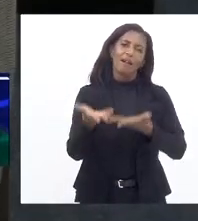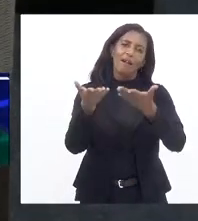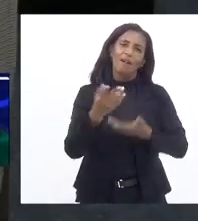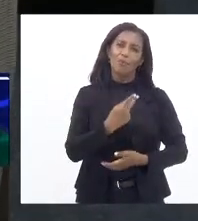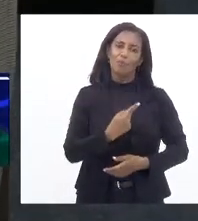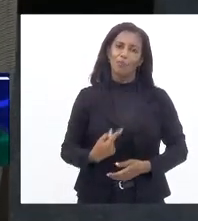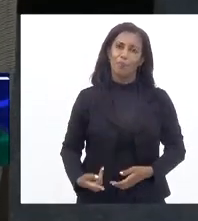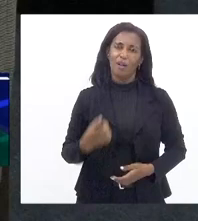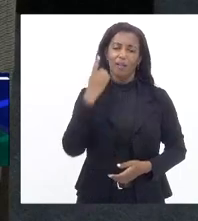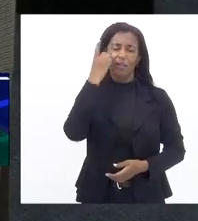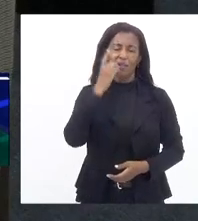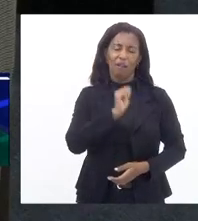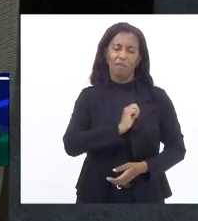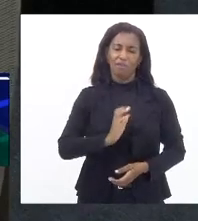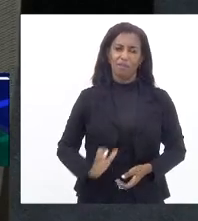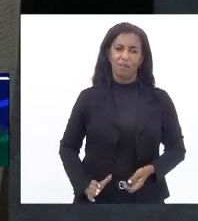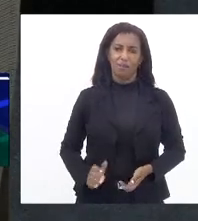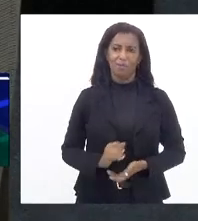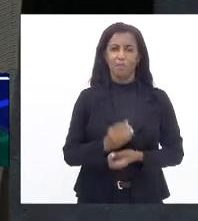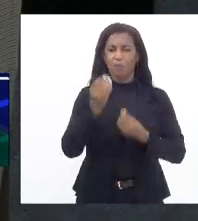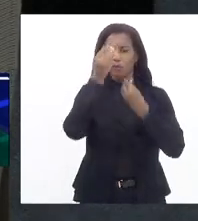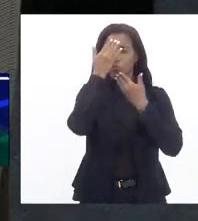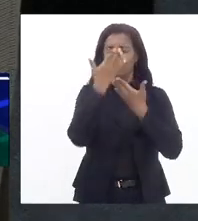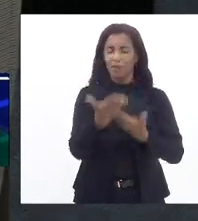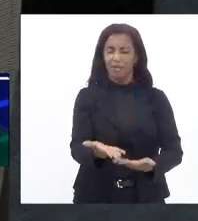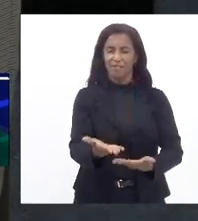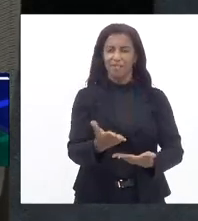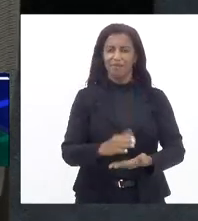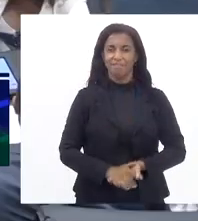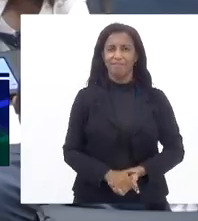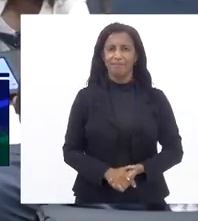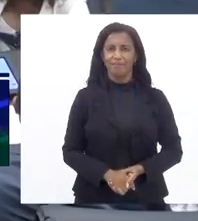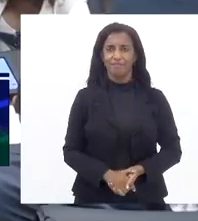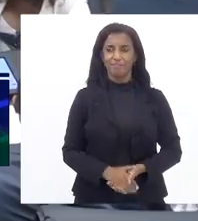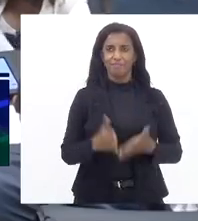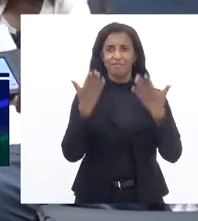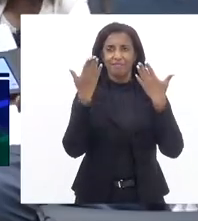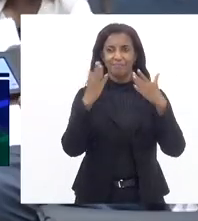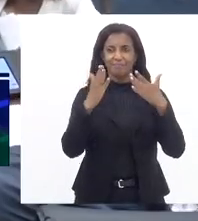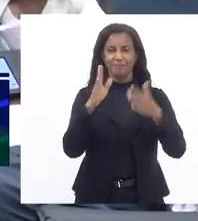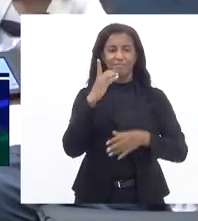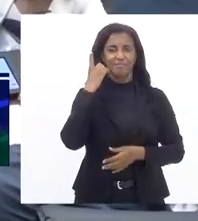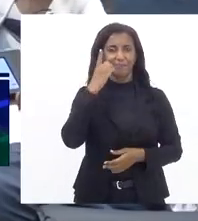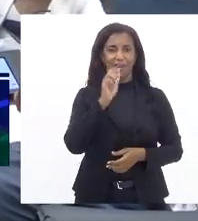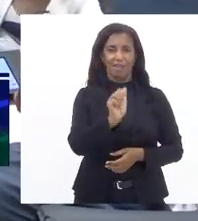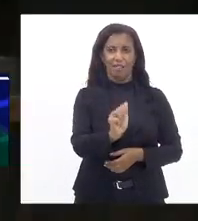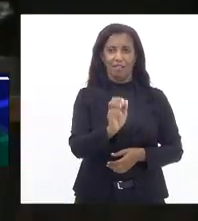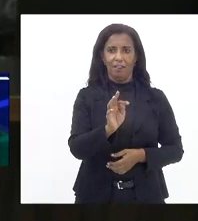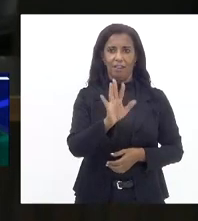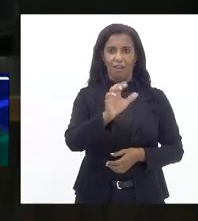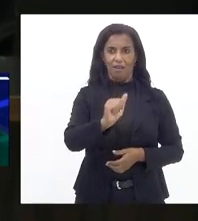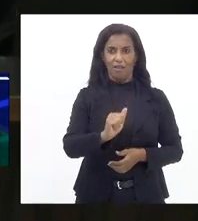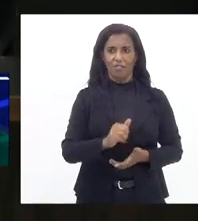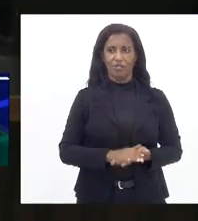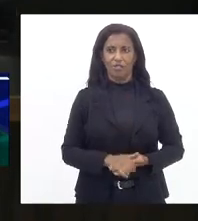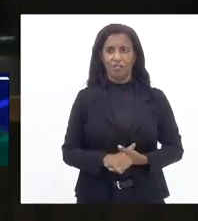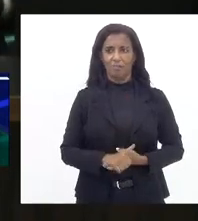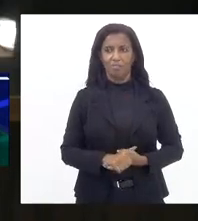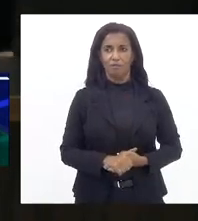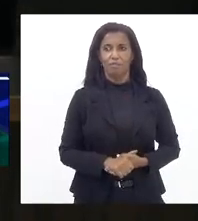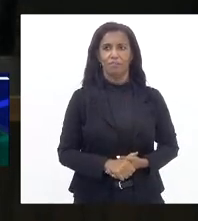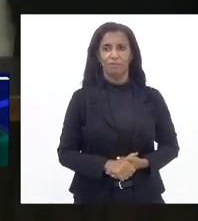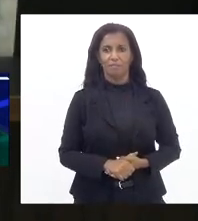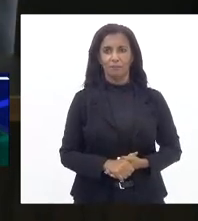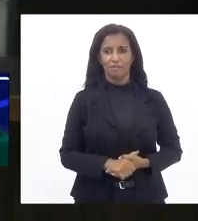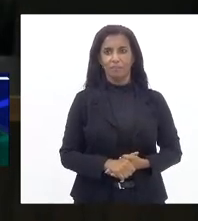Excelência, deputado André Siciliano. Muito obrigado, senhor. Parabéns, deputado Atila. Agradecer mais uma vez a Adriana e Luiz